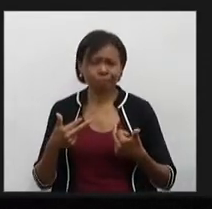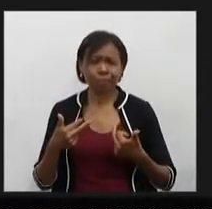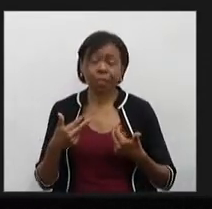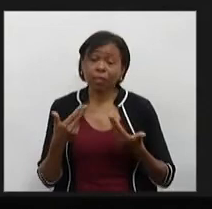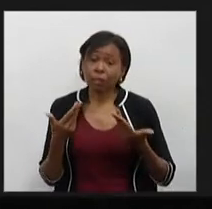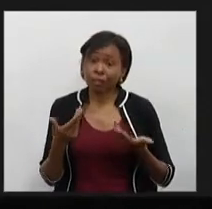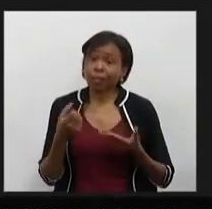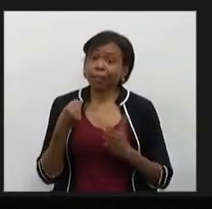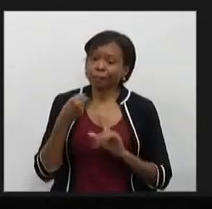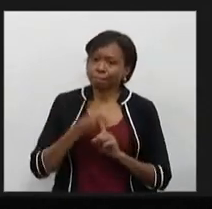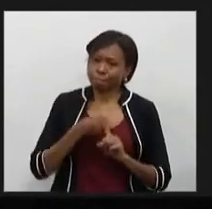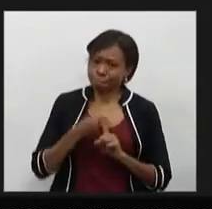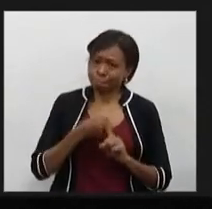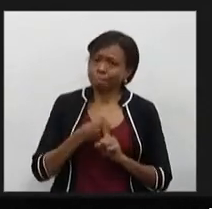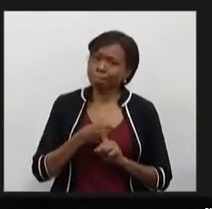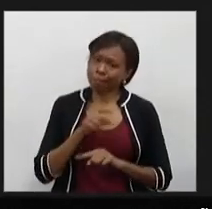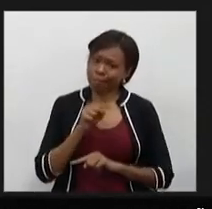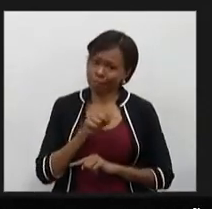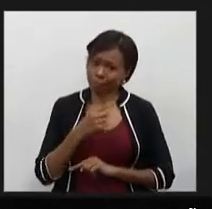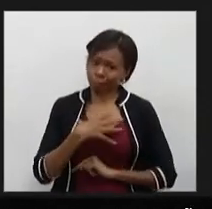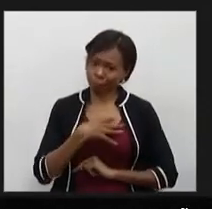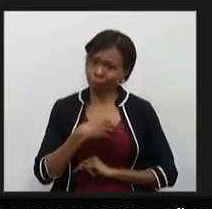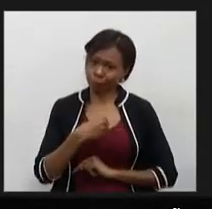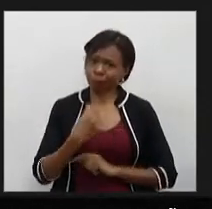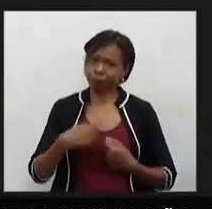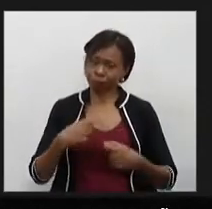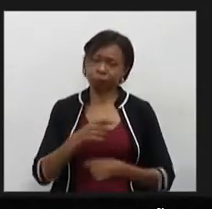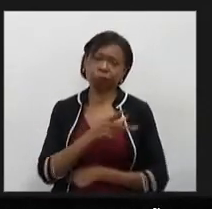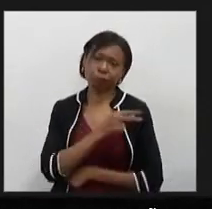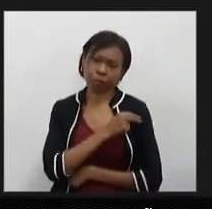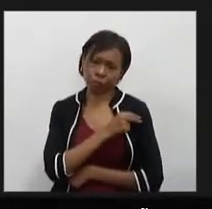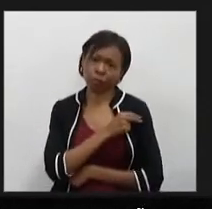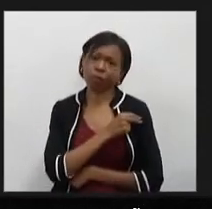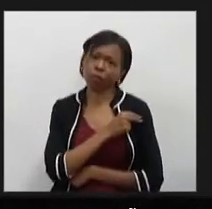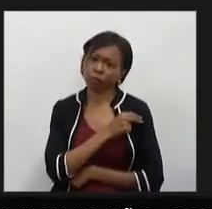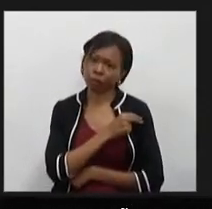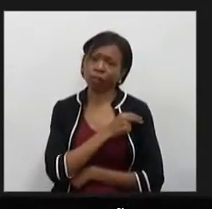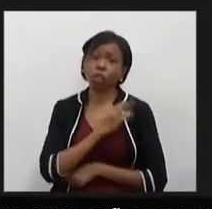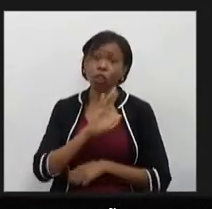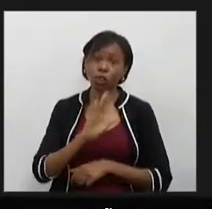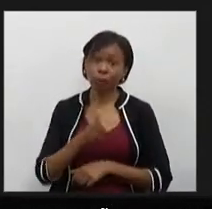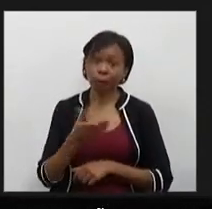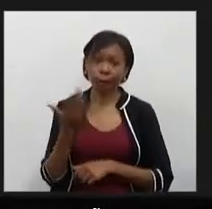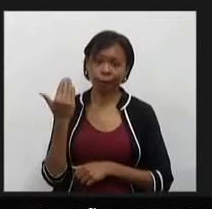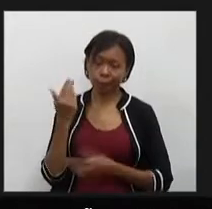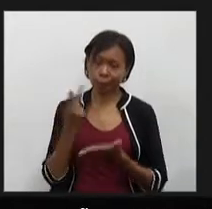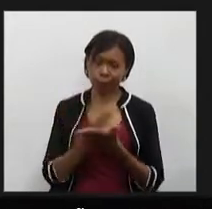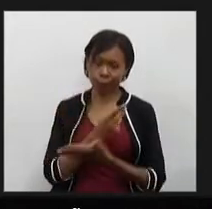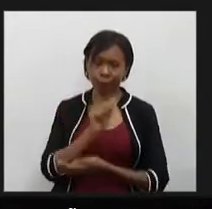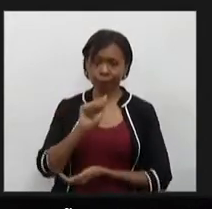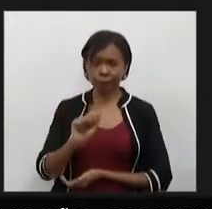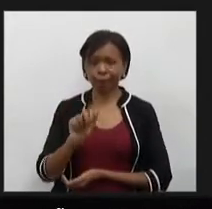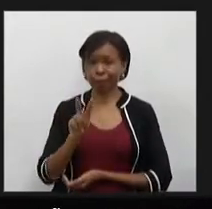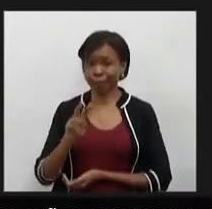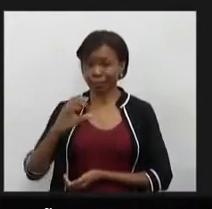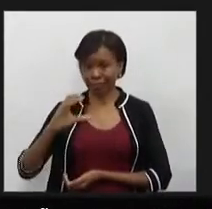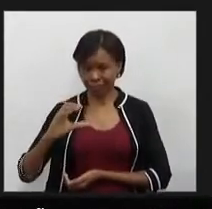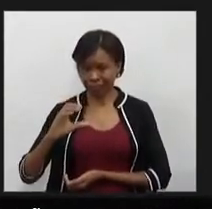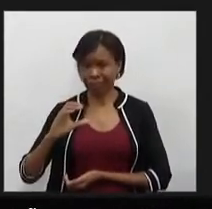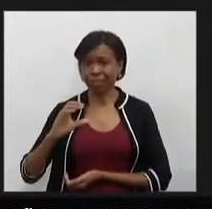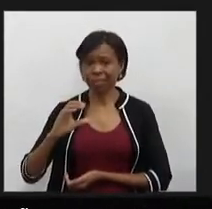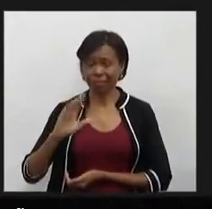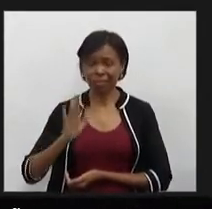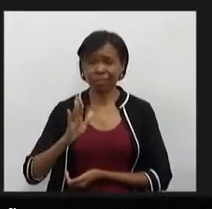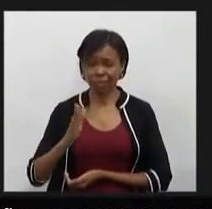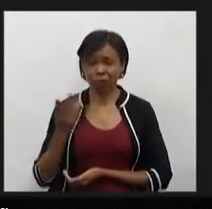sim, mas ela já teve um AVC, então ela faz acompanhamento com muitos médicos